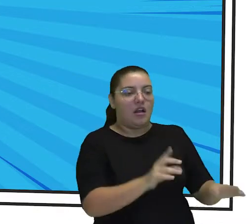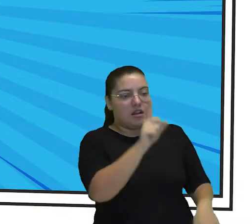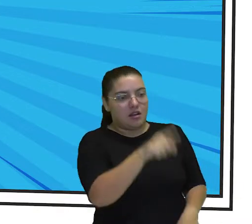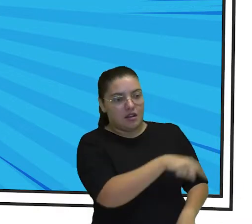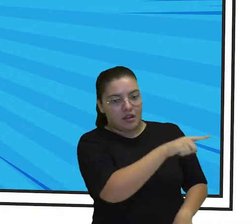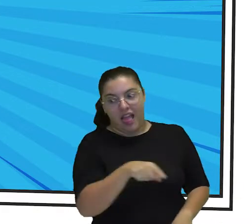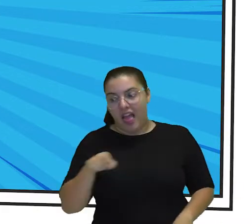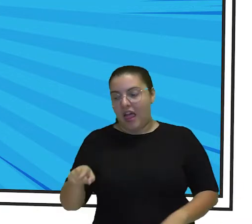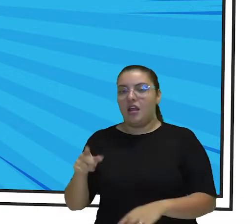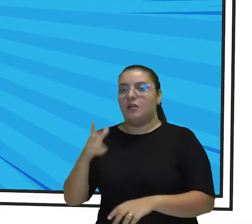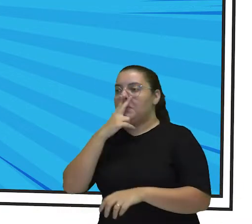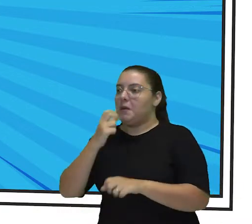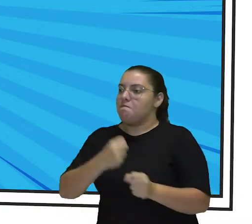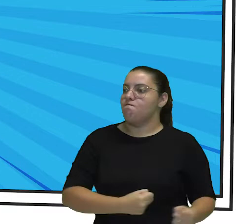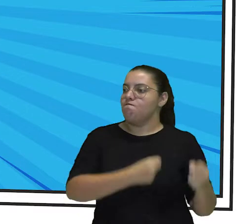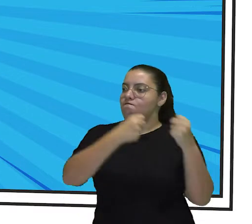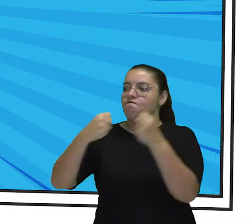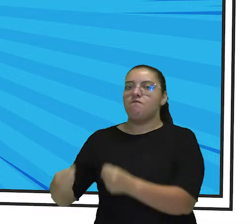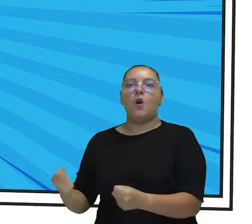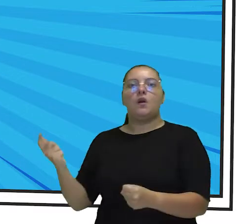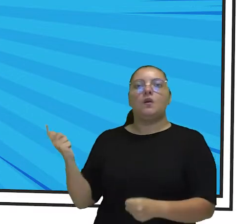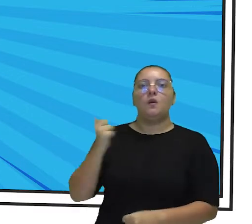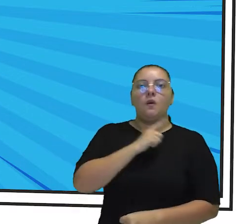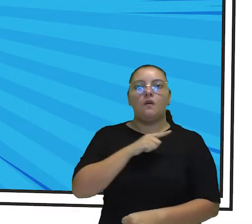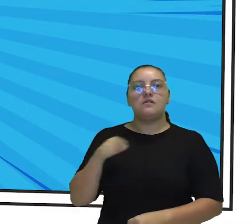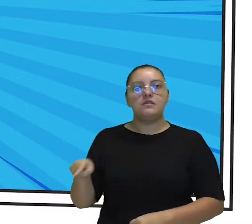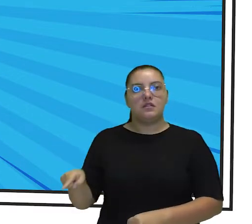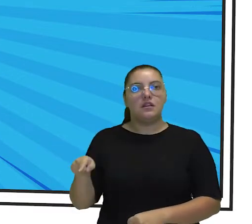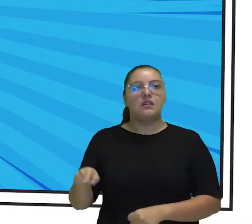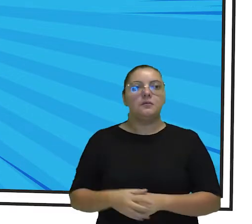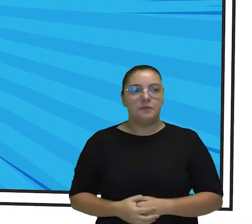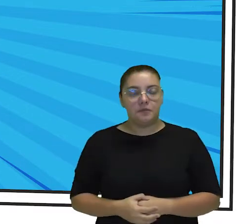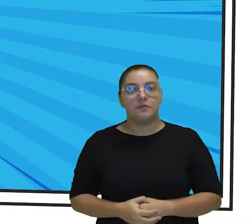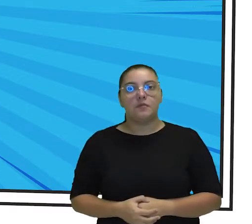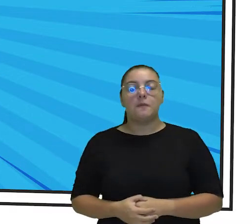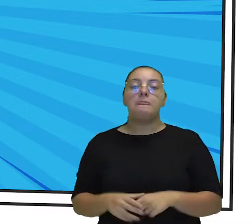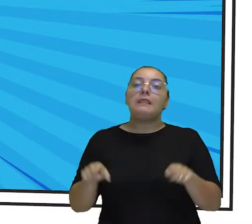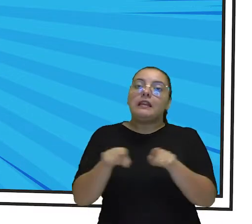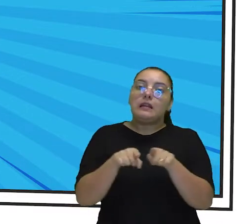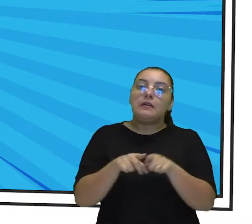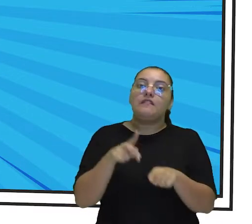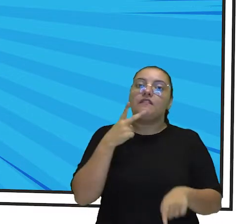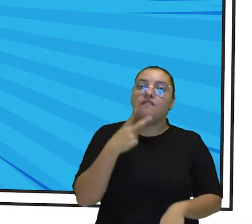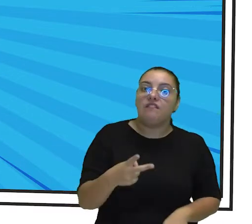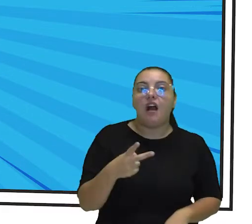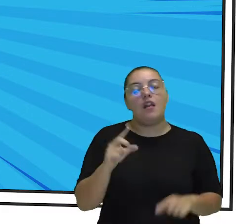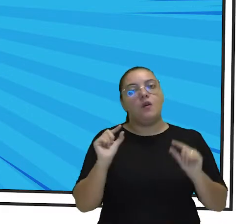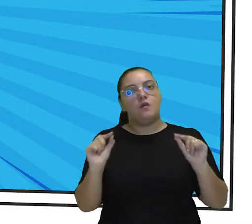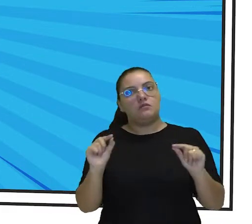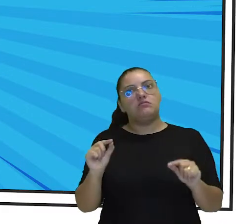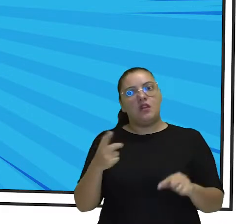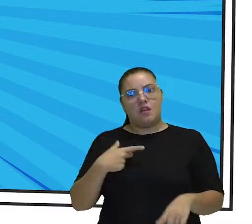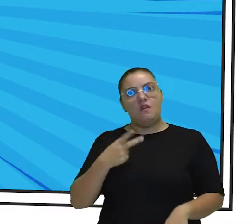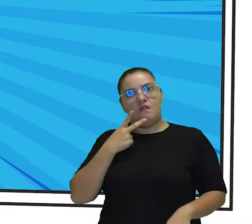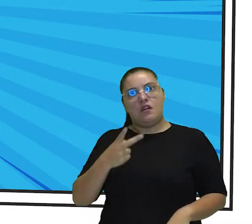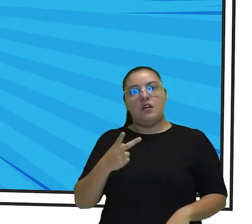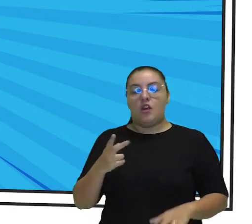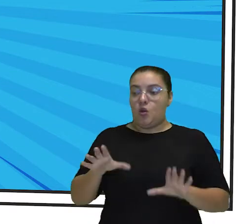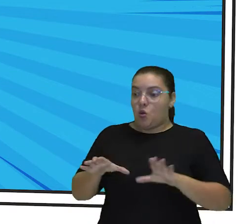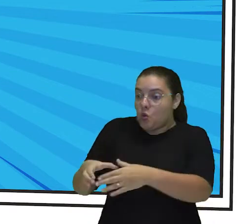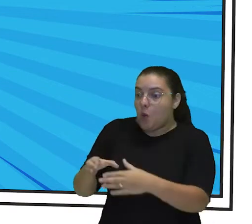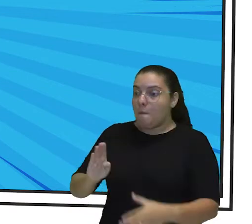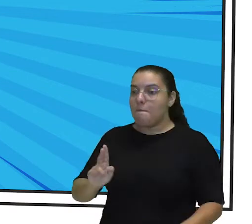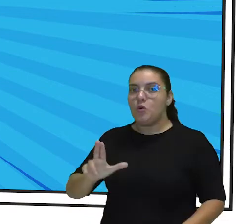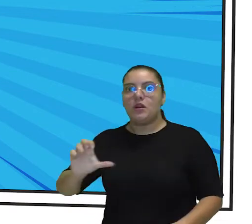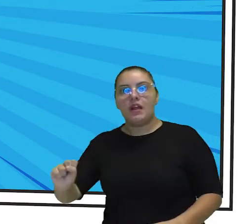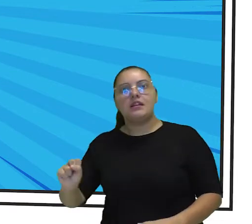domínio, ter o poder e, é claro, fazer as transformações. Chego até mesmo a dizer de uma maneira ousada que a classe burguesa poderia